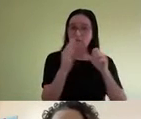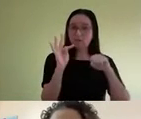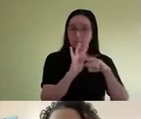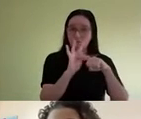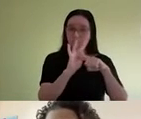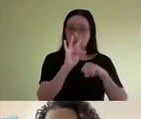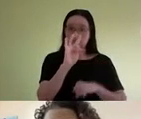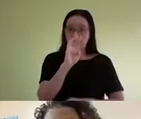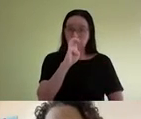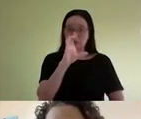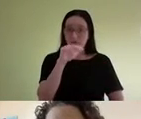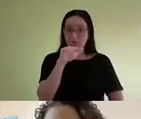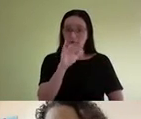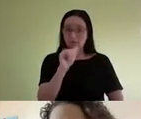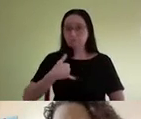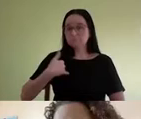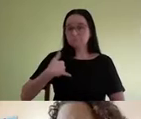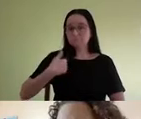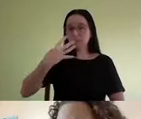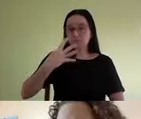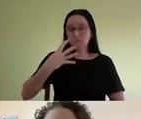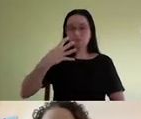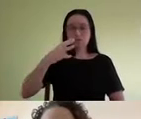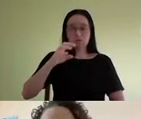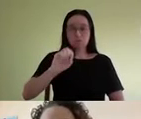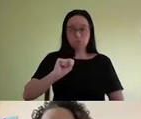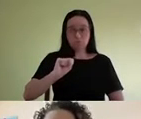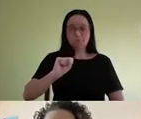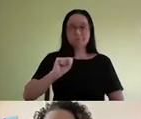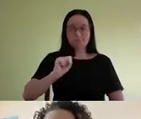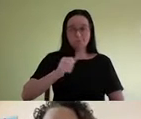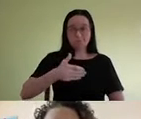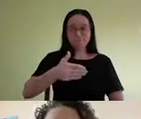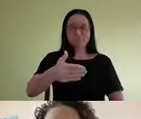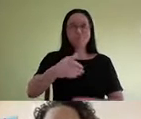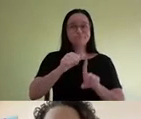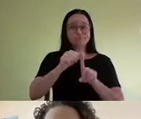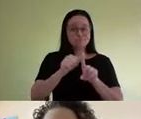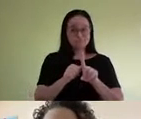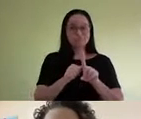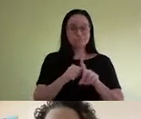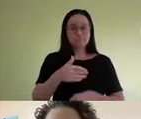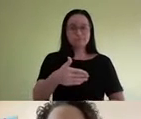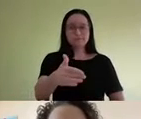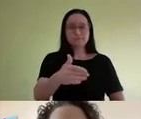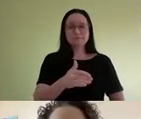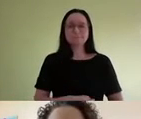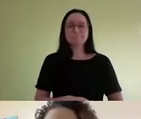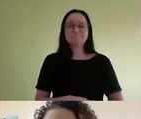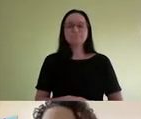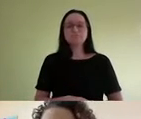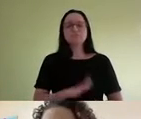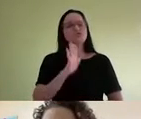eu tenho 48 anos, vou fazer 48 anos no mês que vem. Então, eu estou na área de TI